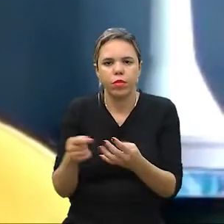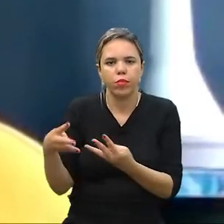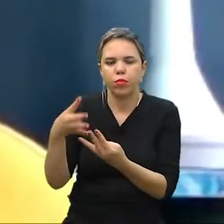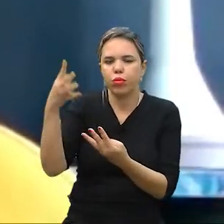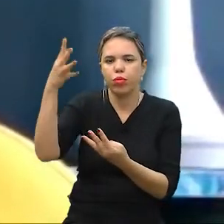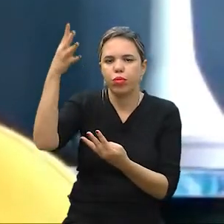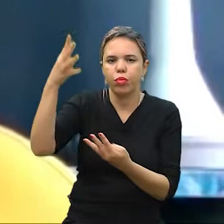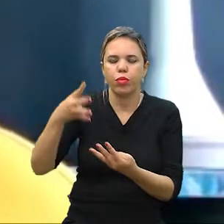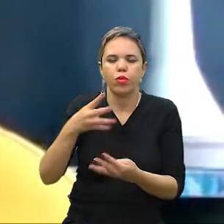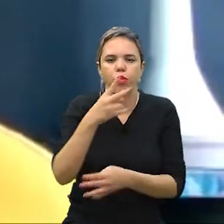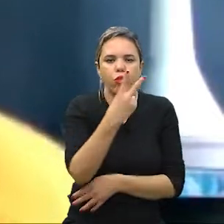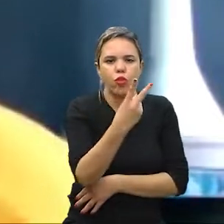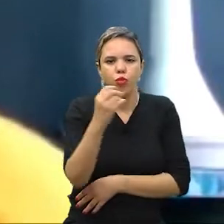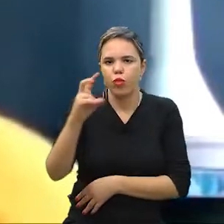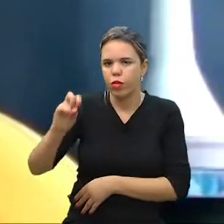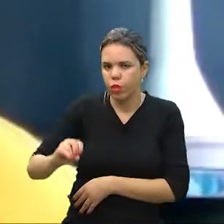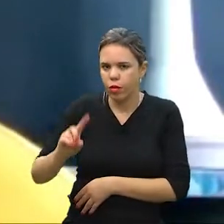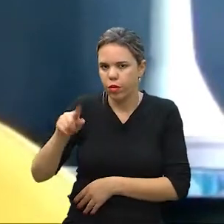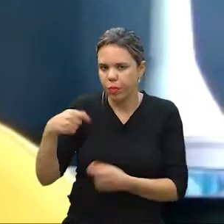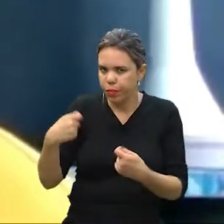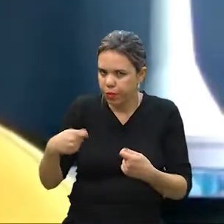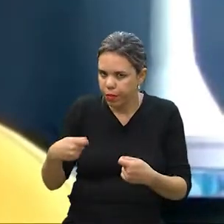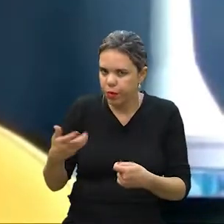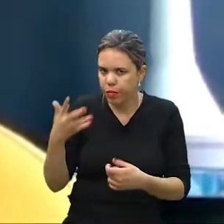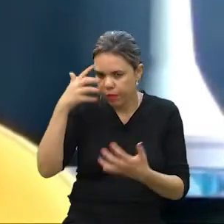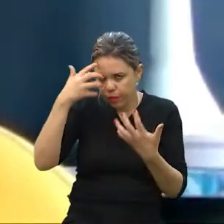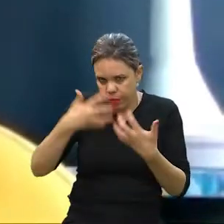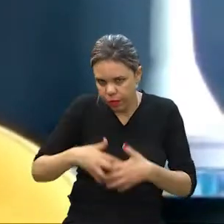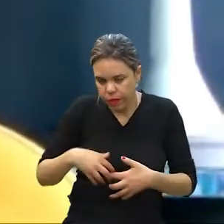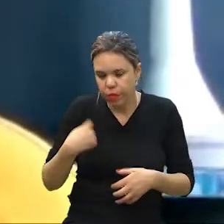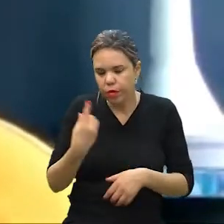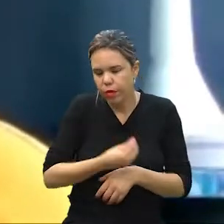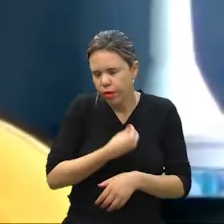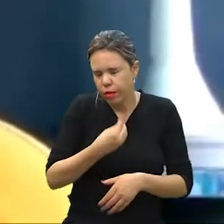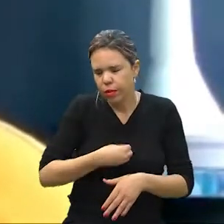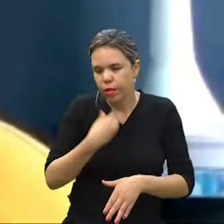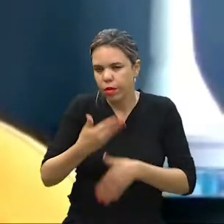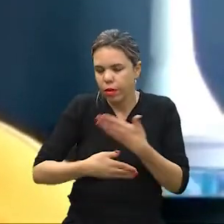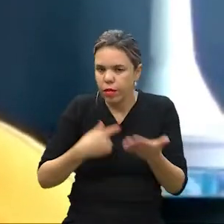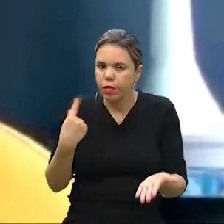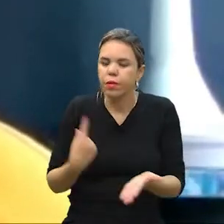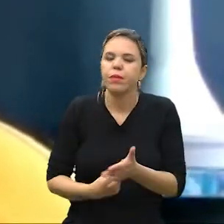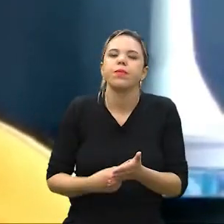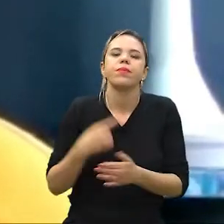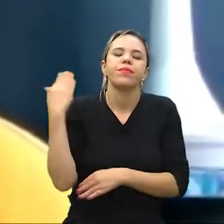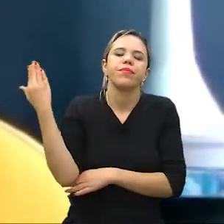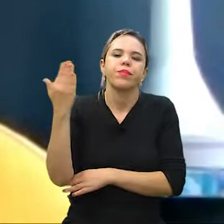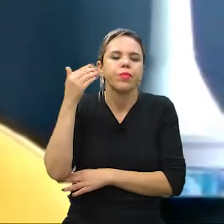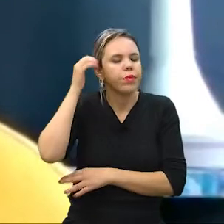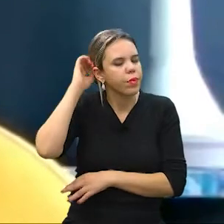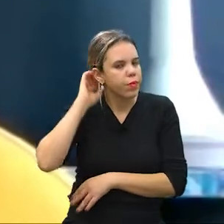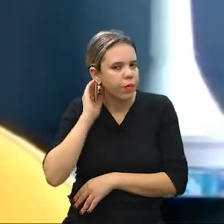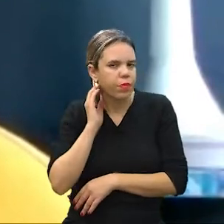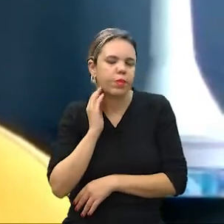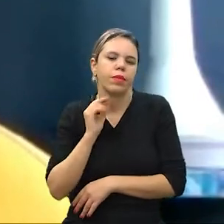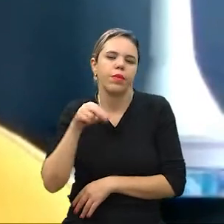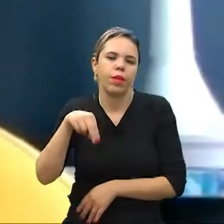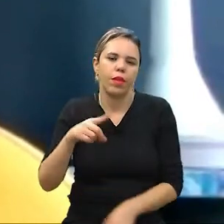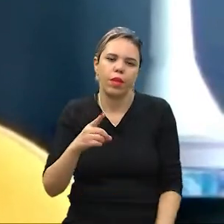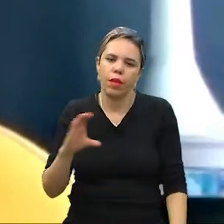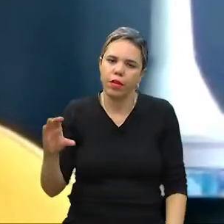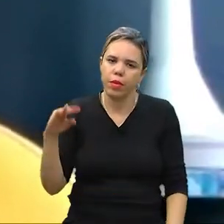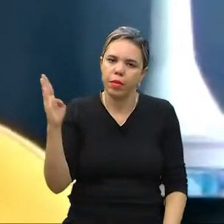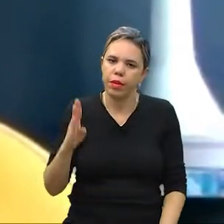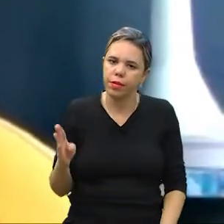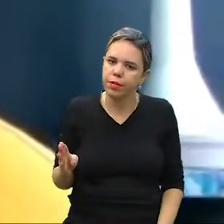carbono para 2050. Isso precisa estar refletido no nosso compromisso climático formal, que é a NDC brasileira. A